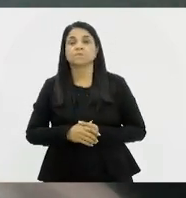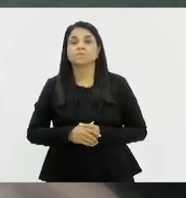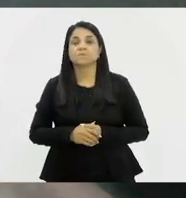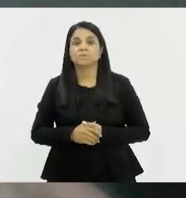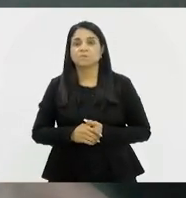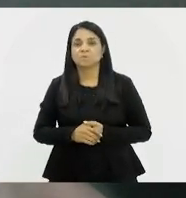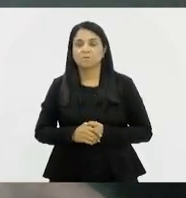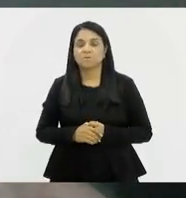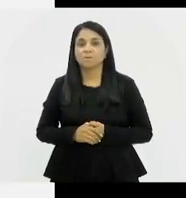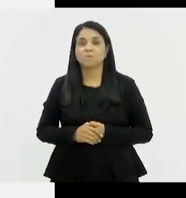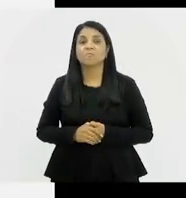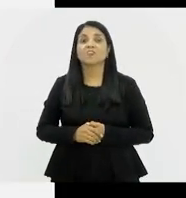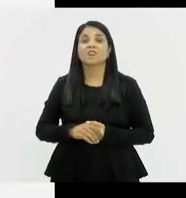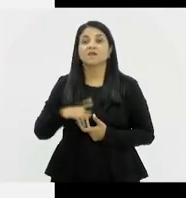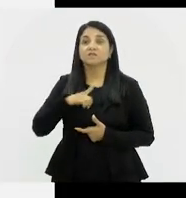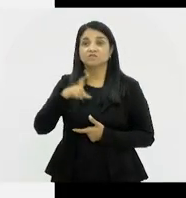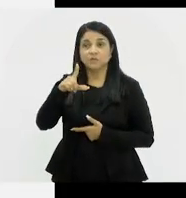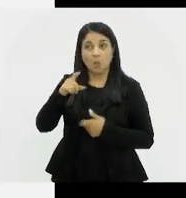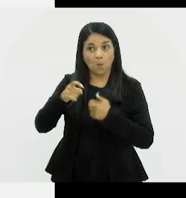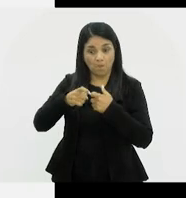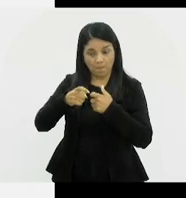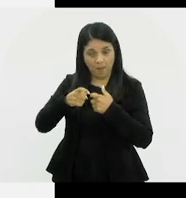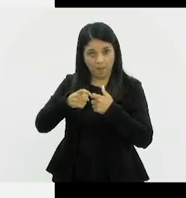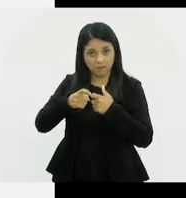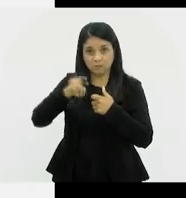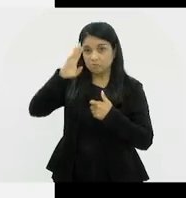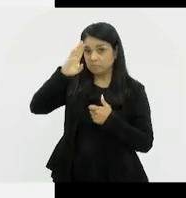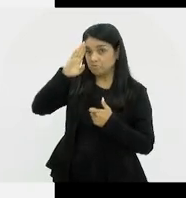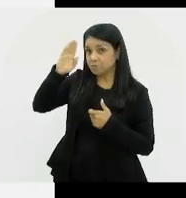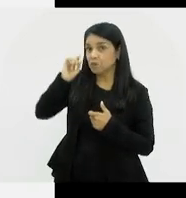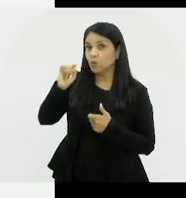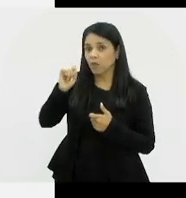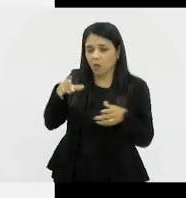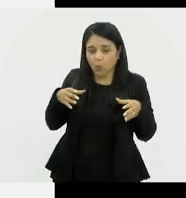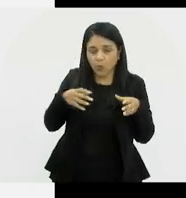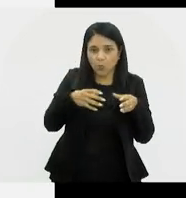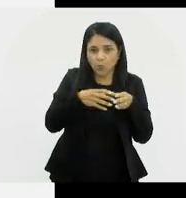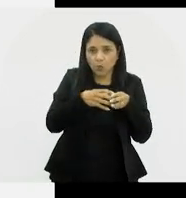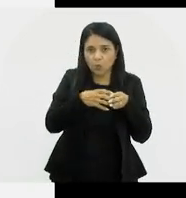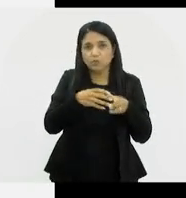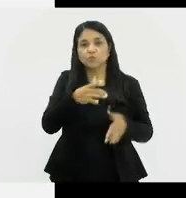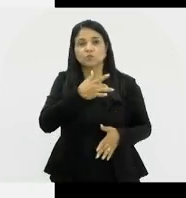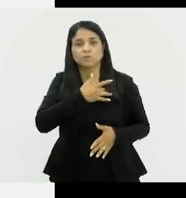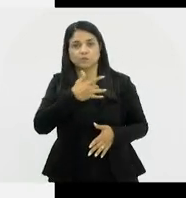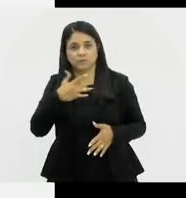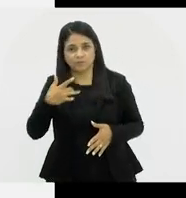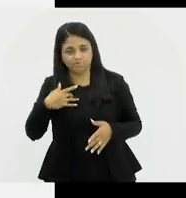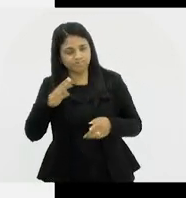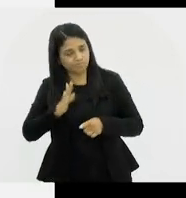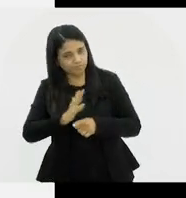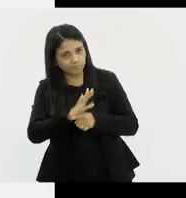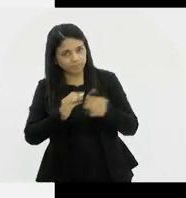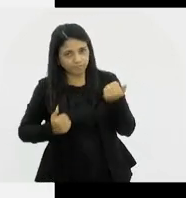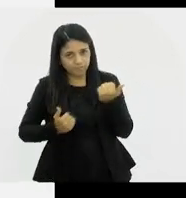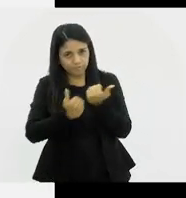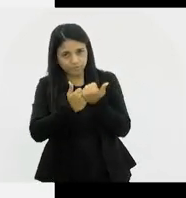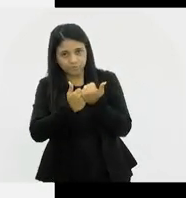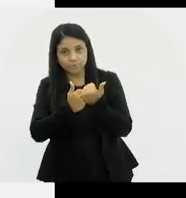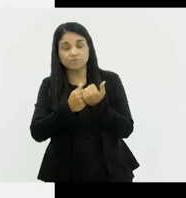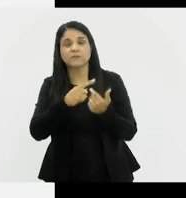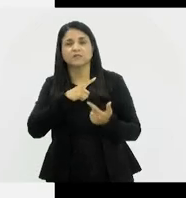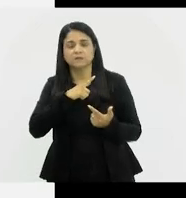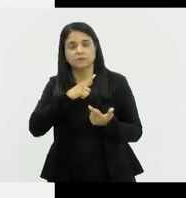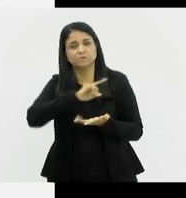temos tanto o médico, mas principalmente a equipe de saúde que pode ajudar. Temos